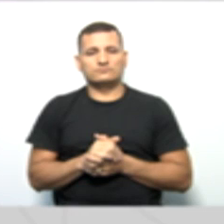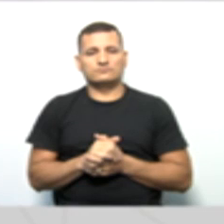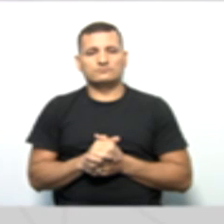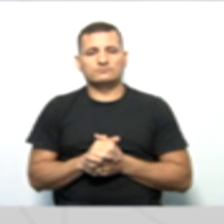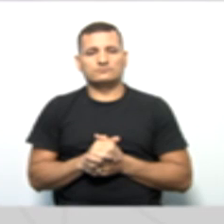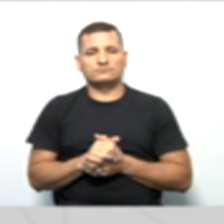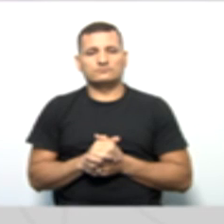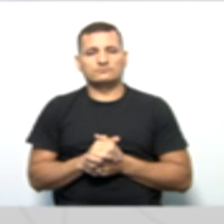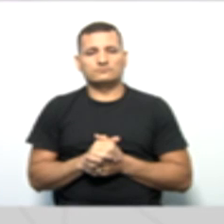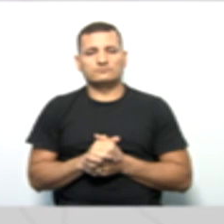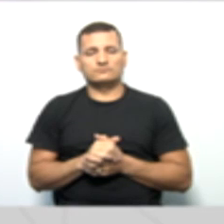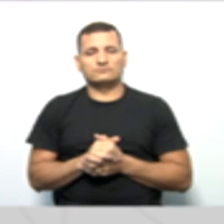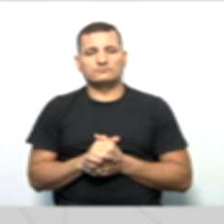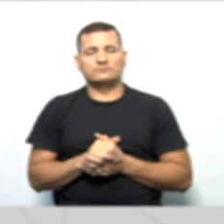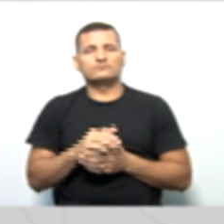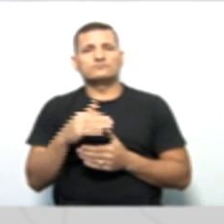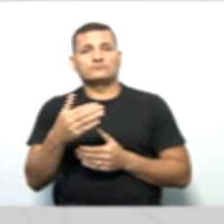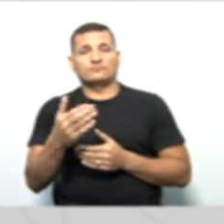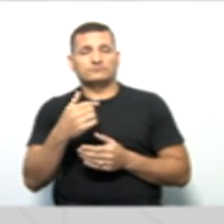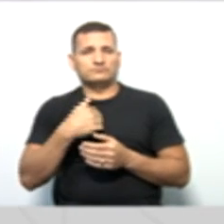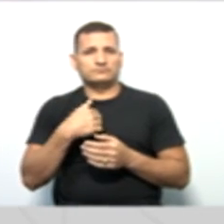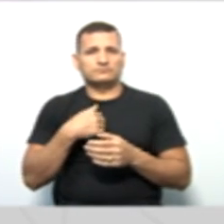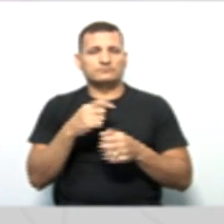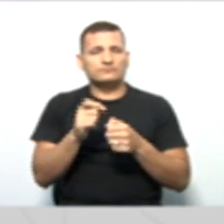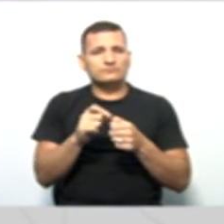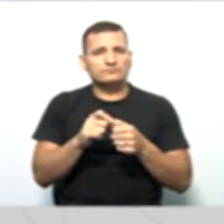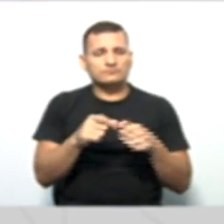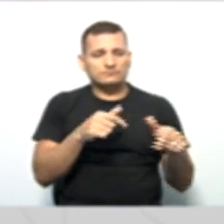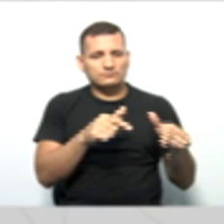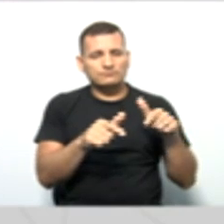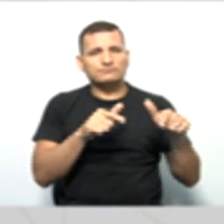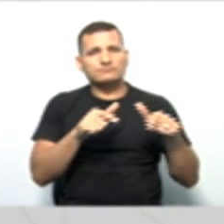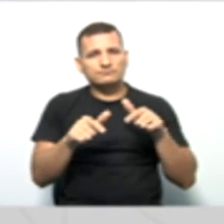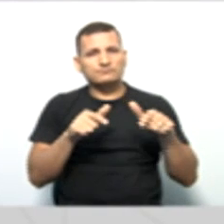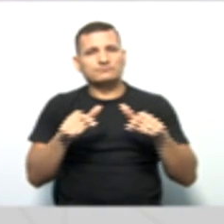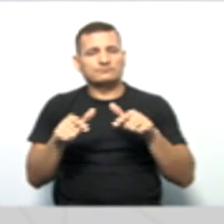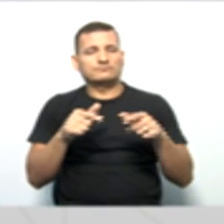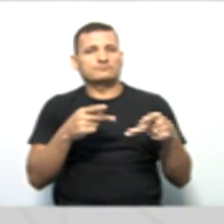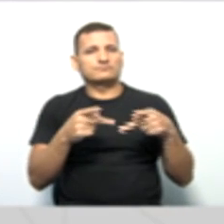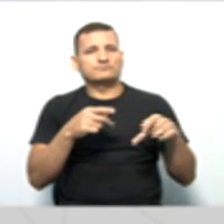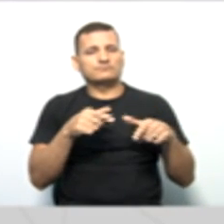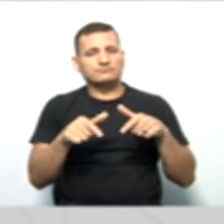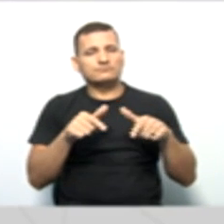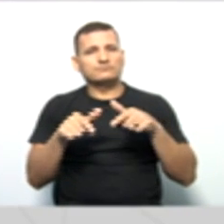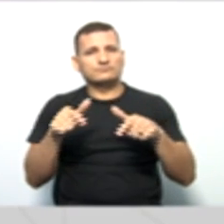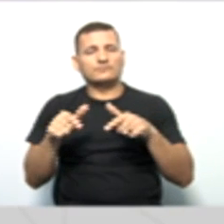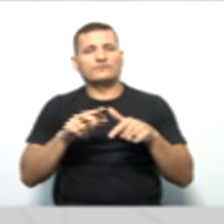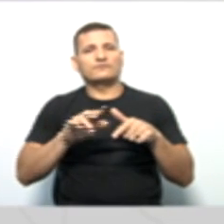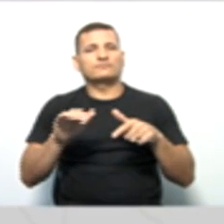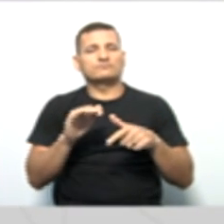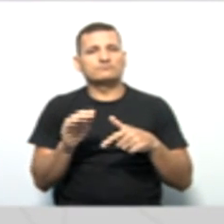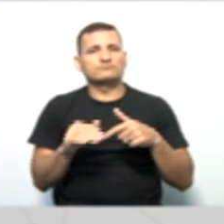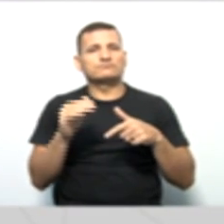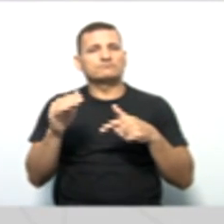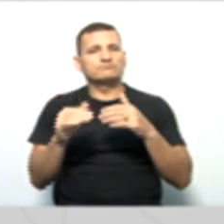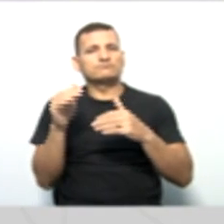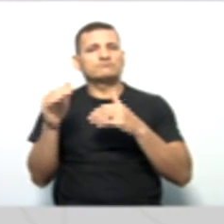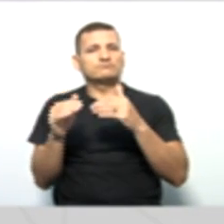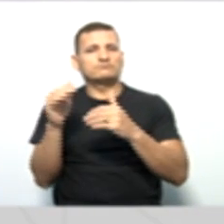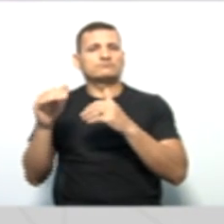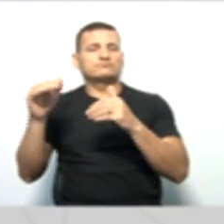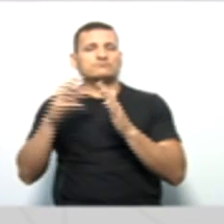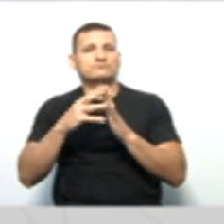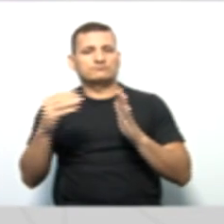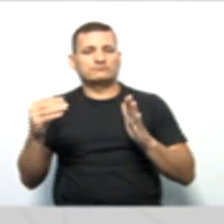Então, o que é isso? Ó? À medida em que eu vou executando as tarefas, ele vai o quê? Ele vai evoluindo o meu modelo. Tá,